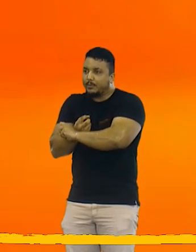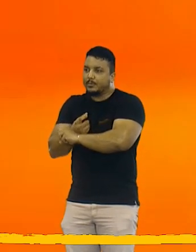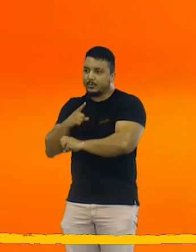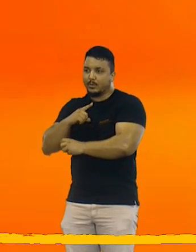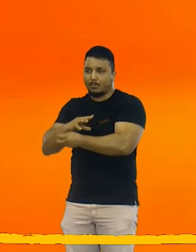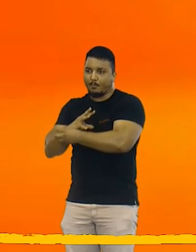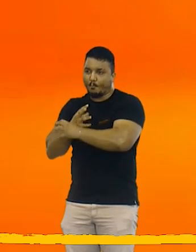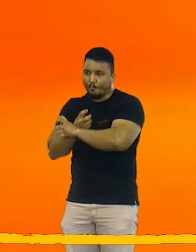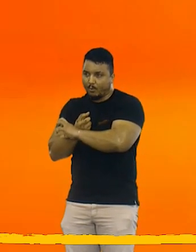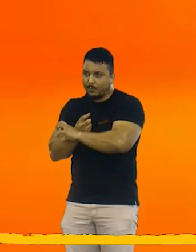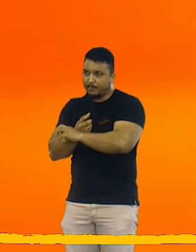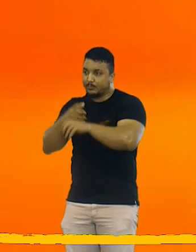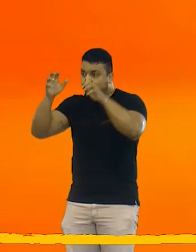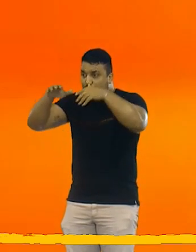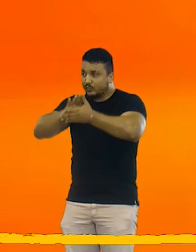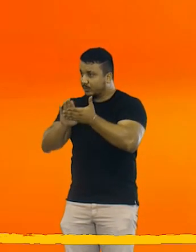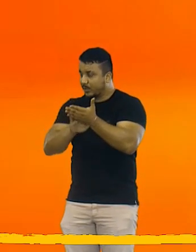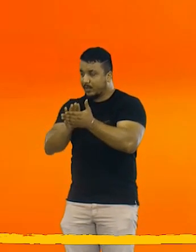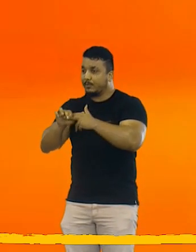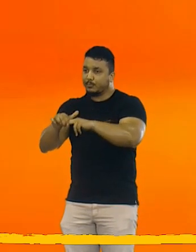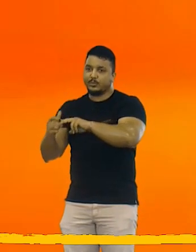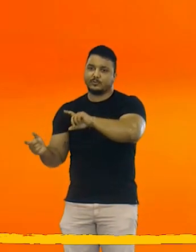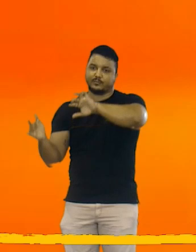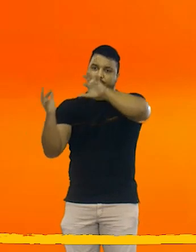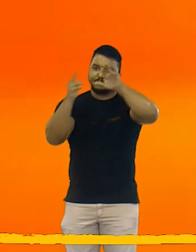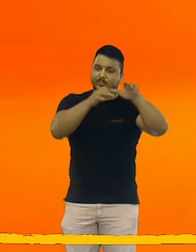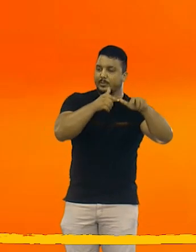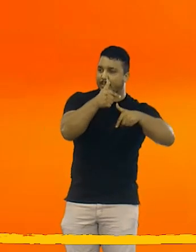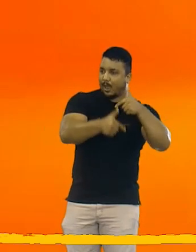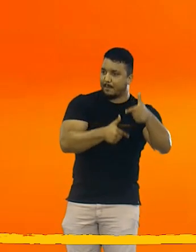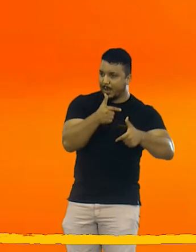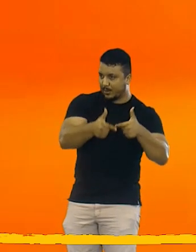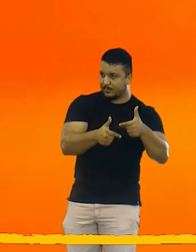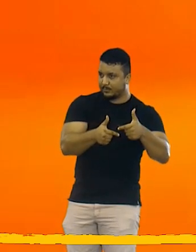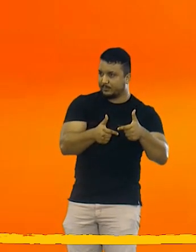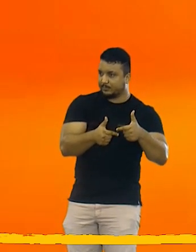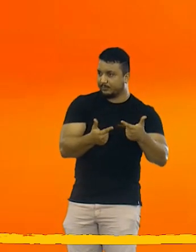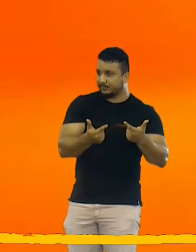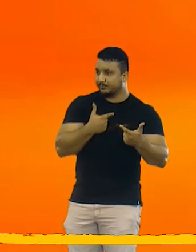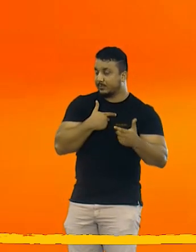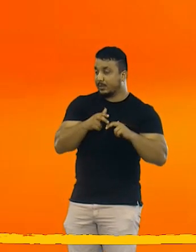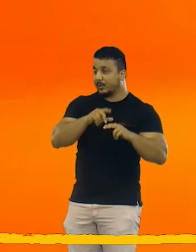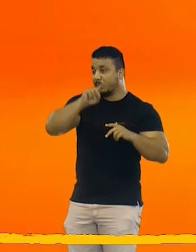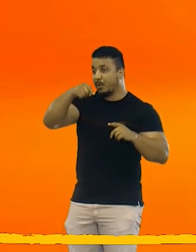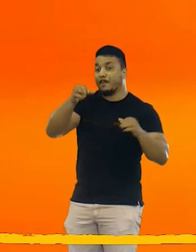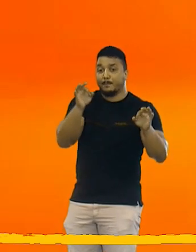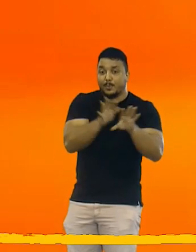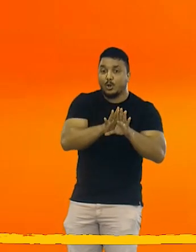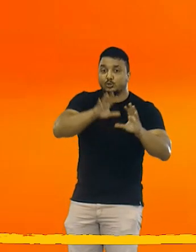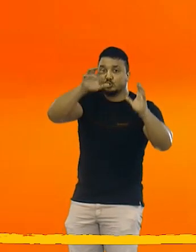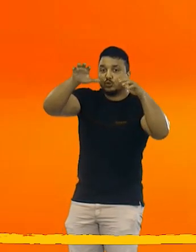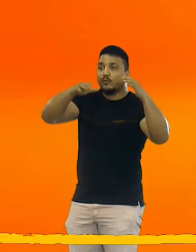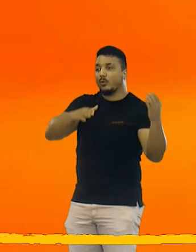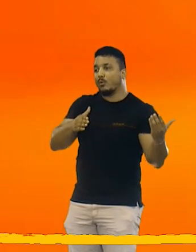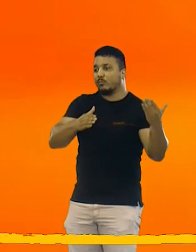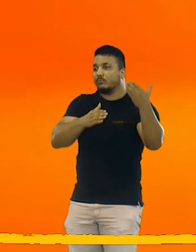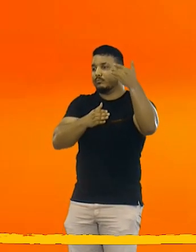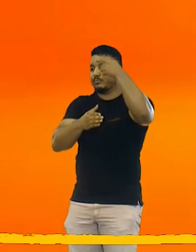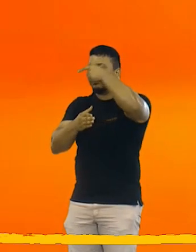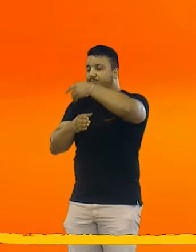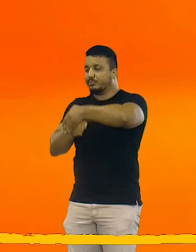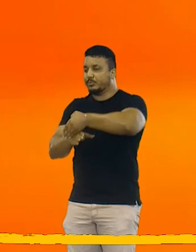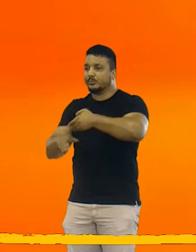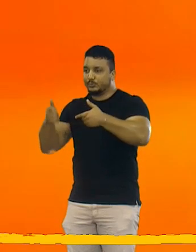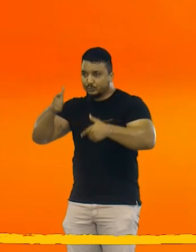arranjar empregos. Voltando entre setembro e outubro, quando as primeiras chuvas começam. Quando essas chuvas não vêm, poema do